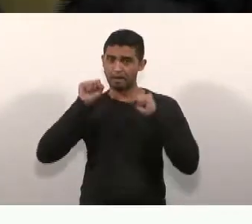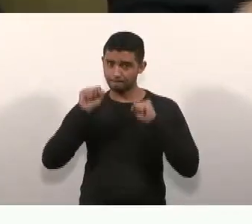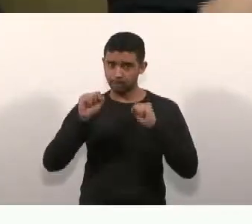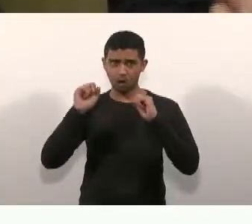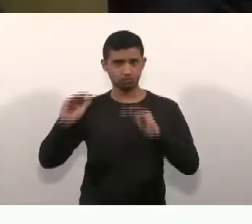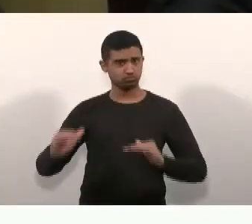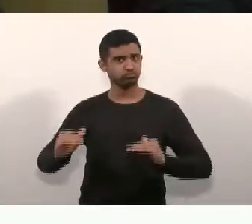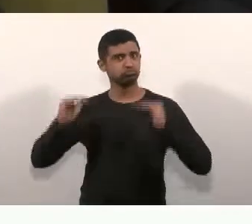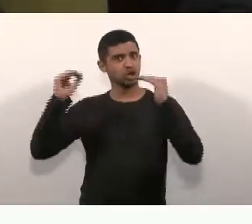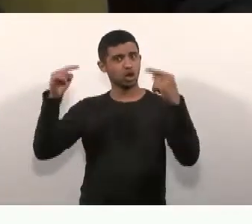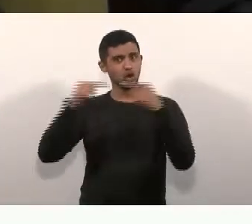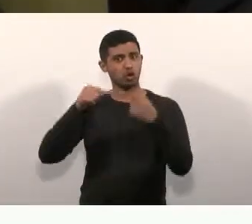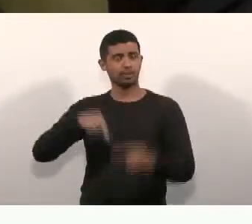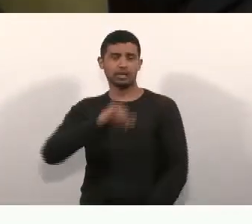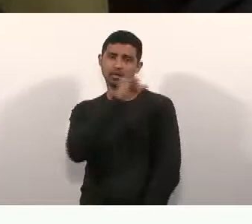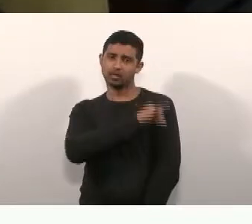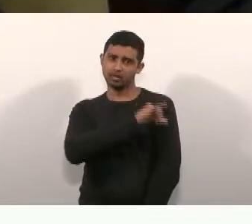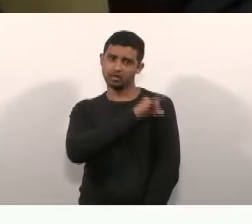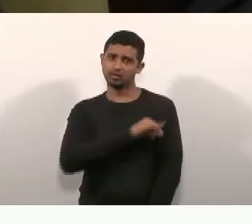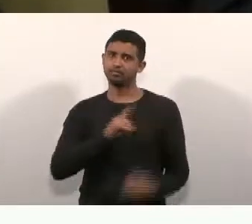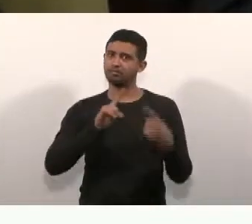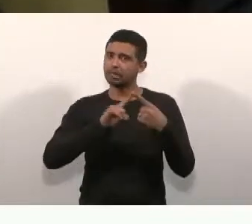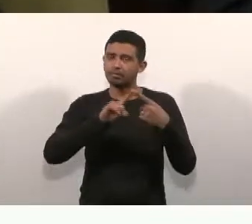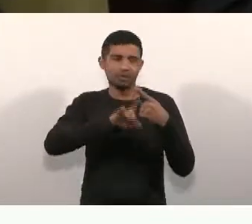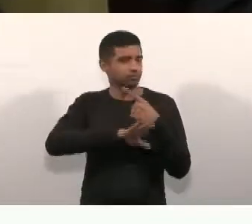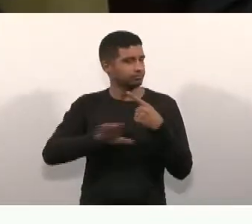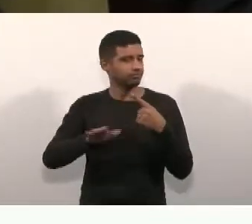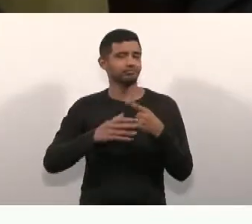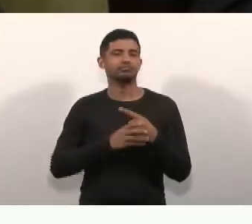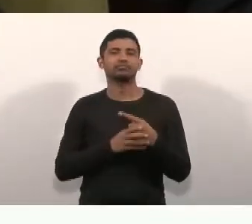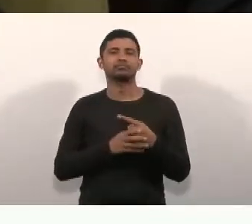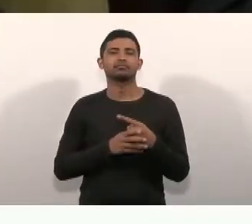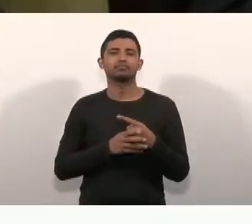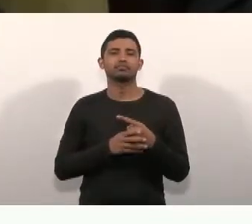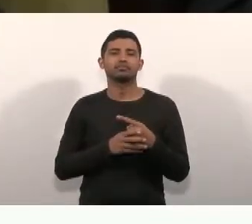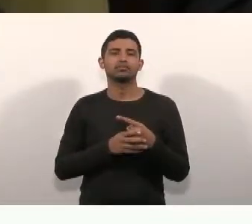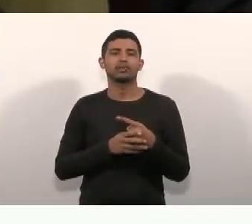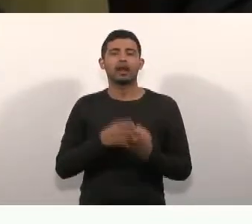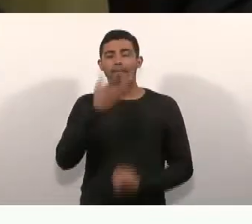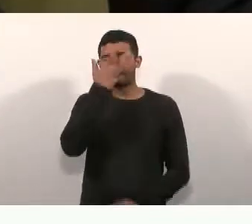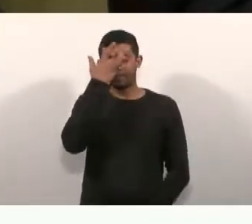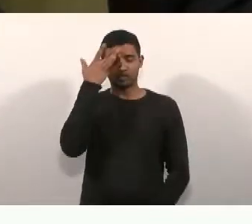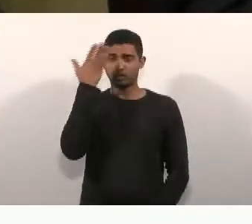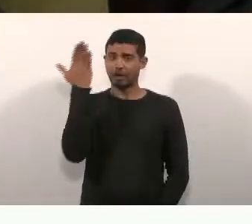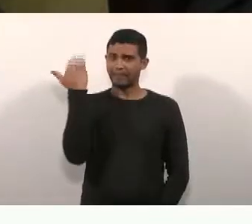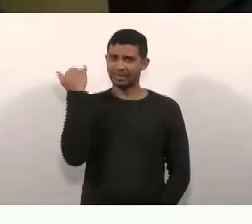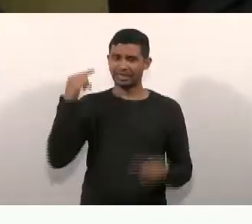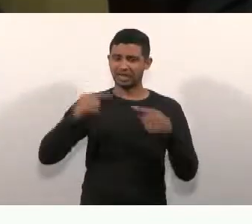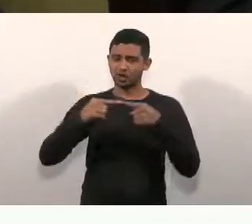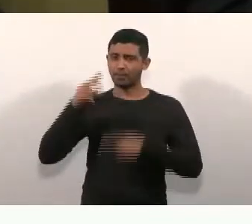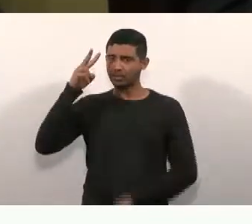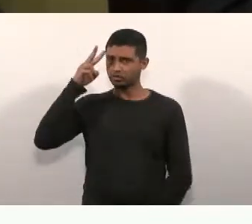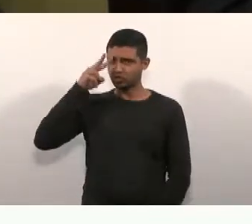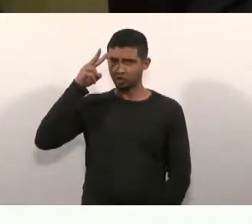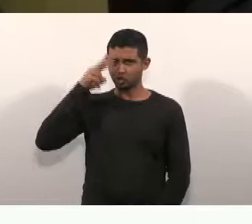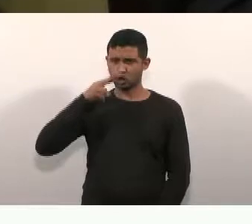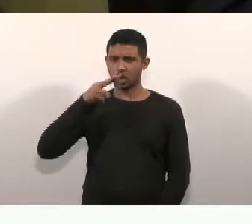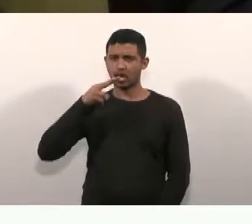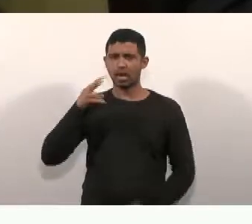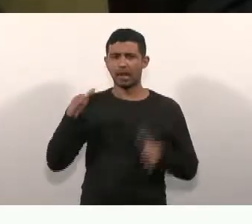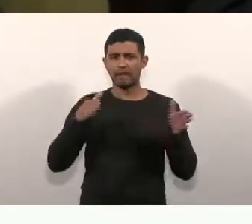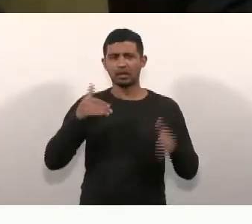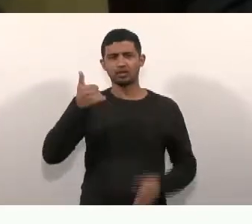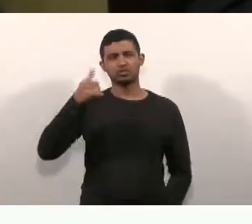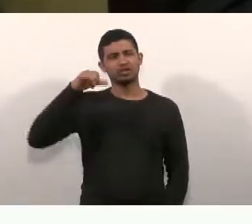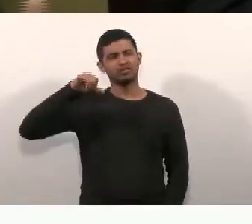do Rio de Janeiro. Isso é o primeiro ponto. Quem viveu aqui, eu peguei parte da década de 70 não,